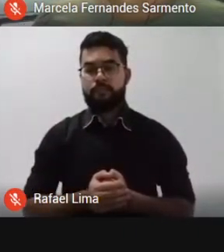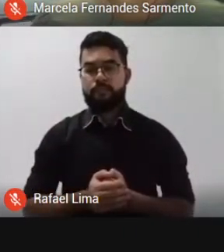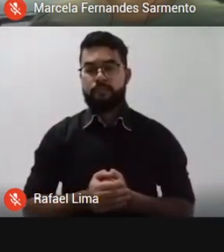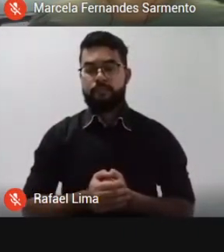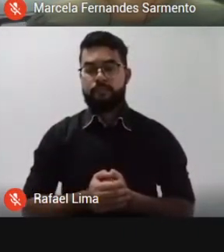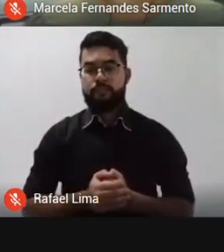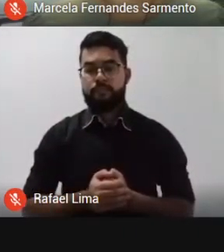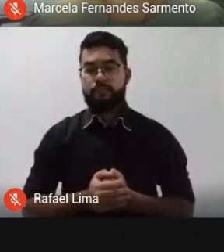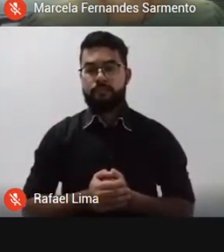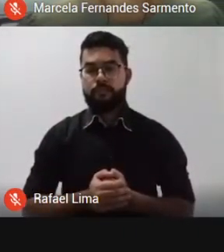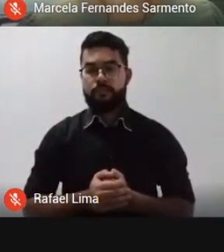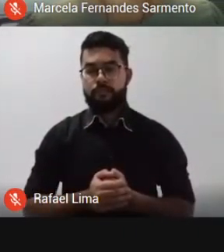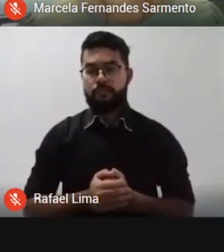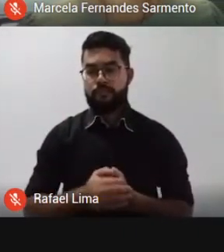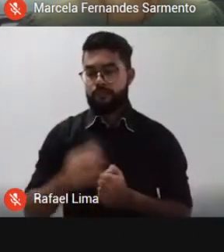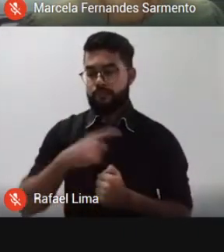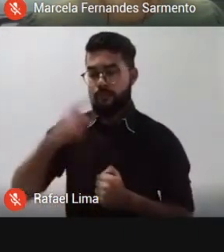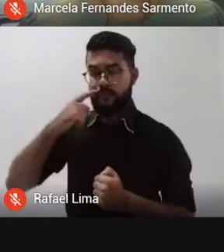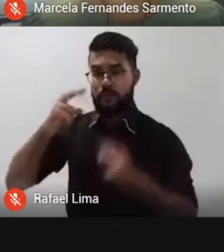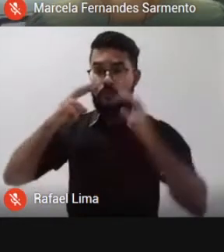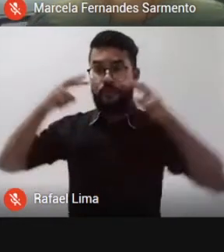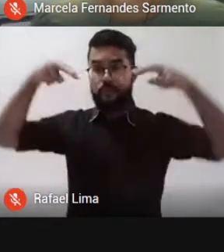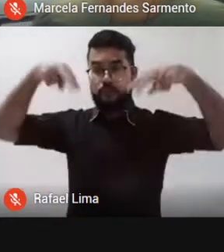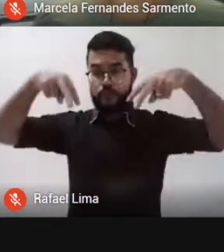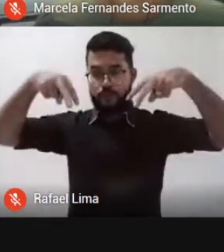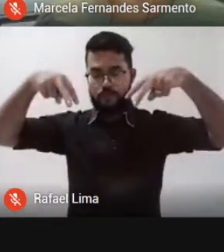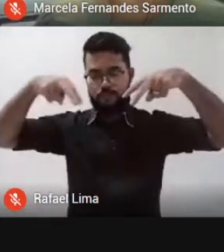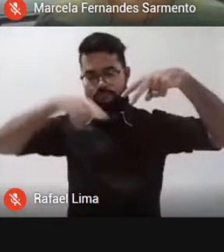Aqui uma vista superior do parque.